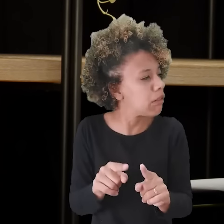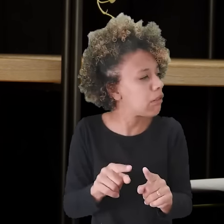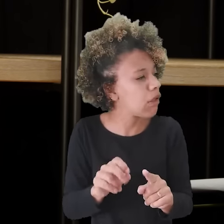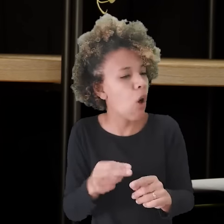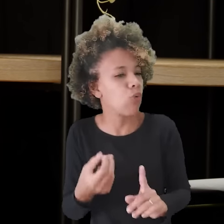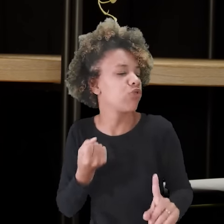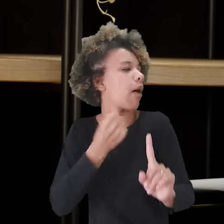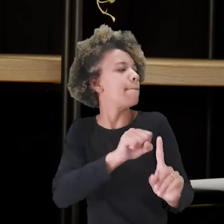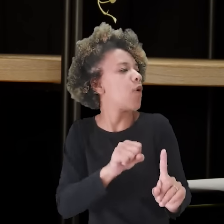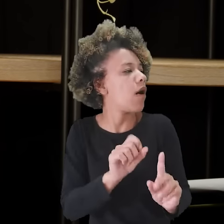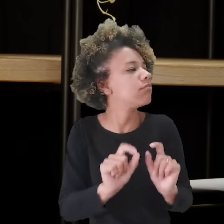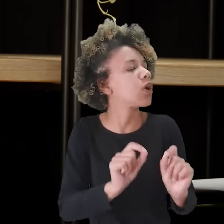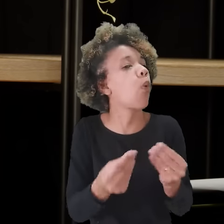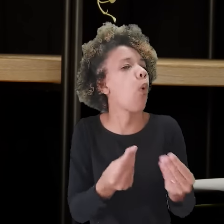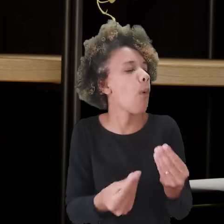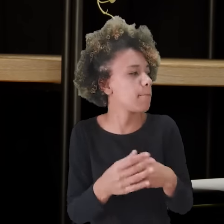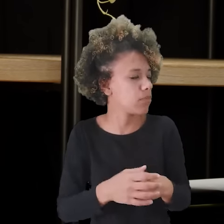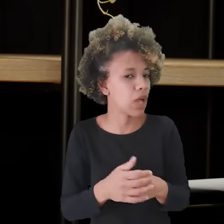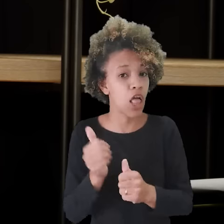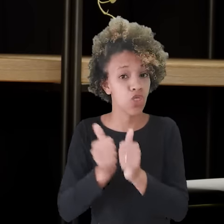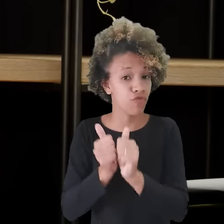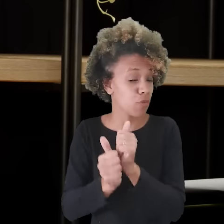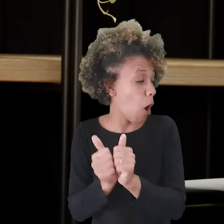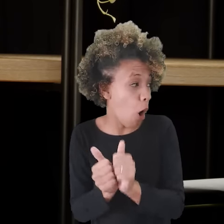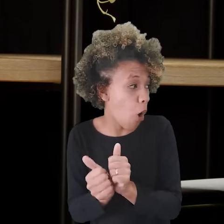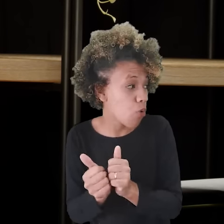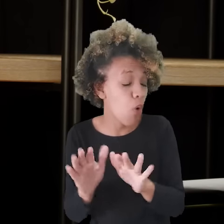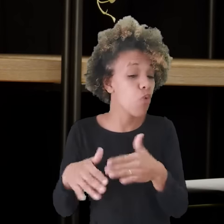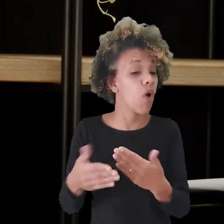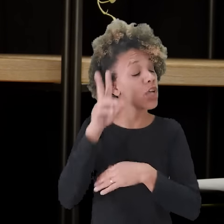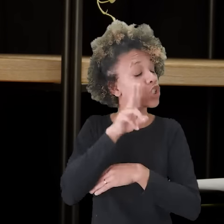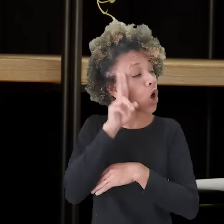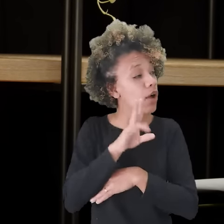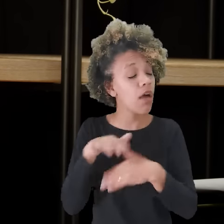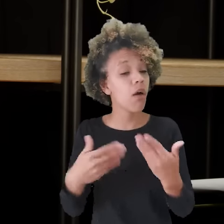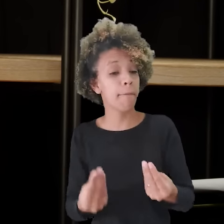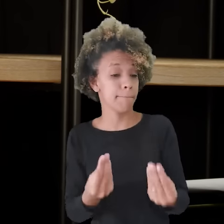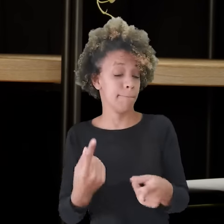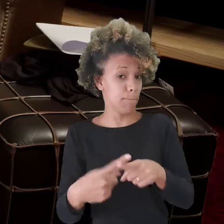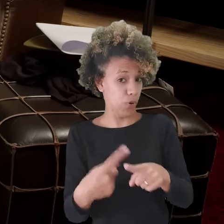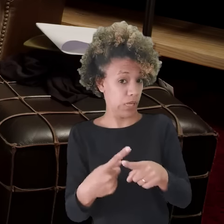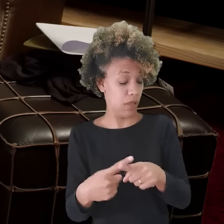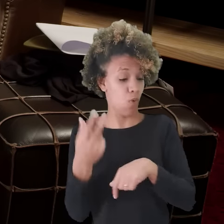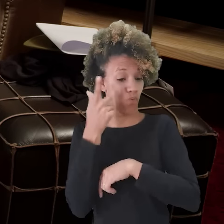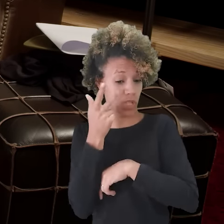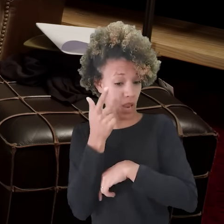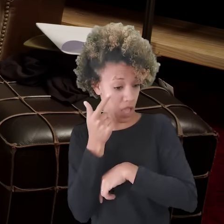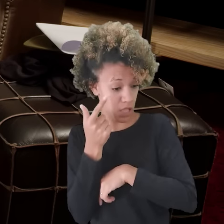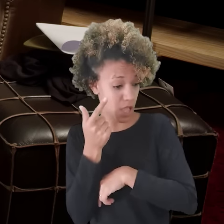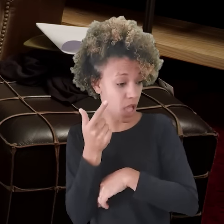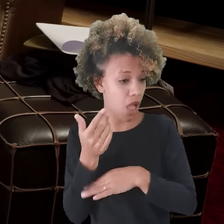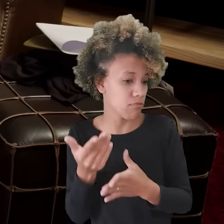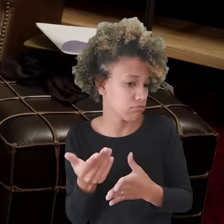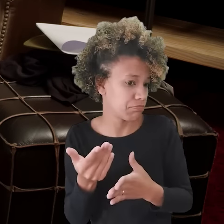já dá uma porrada como é que funciona é do futebol Qual que é a história qual que porque assim o cearense eu percebo